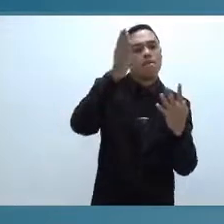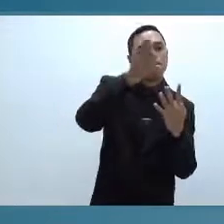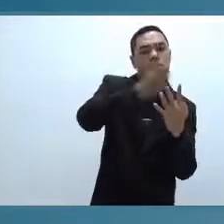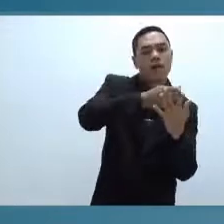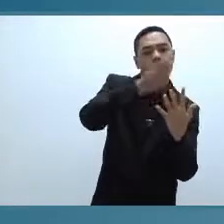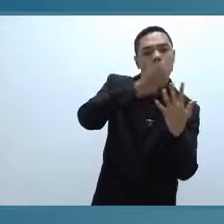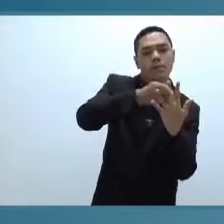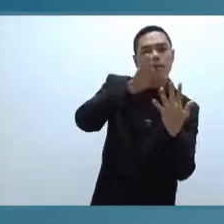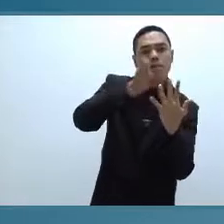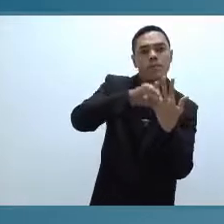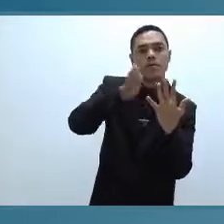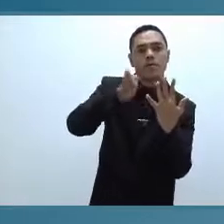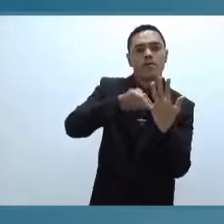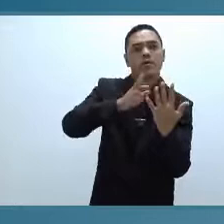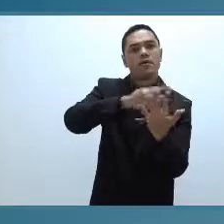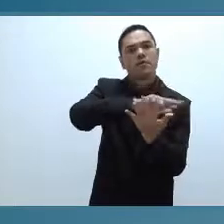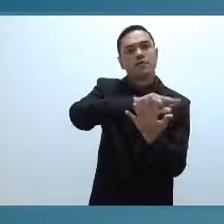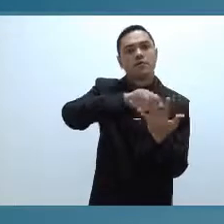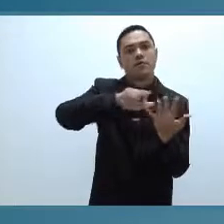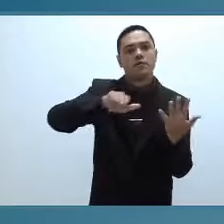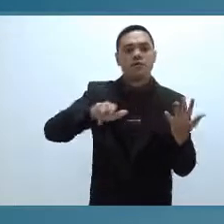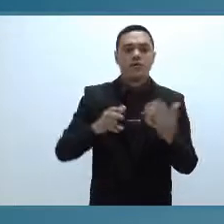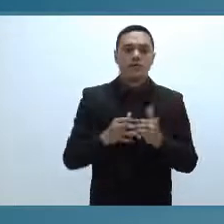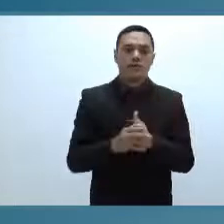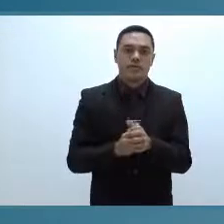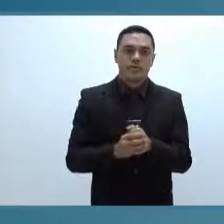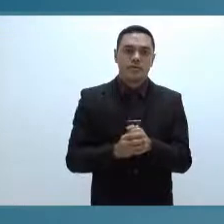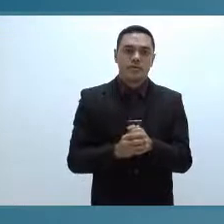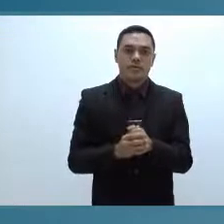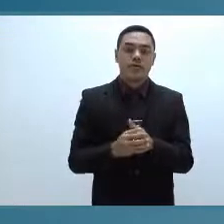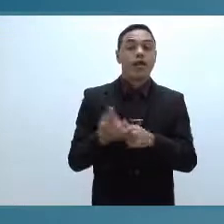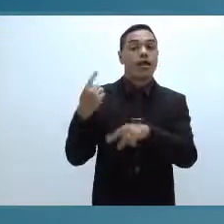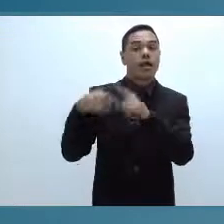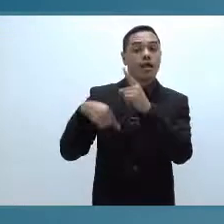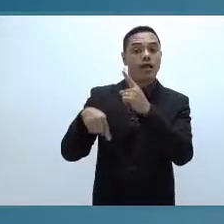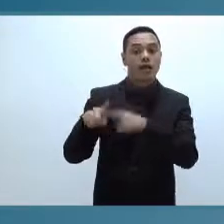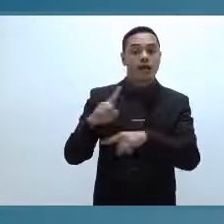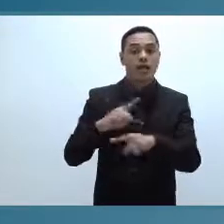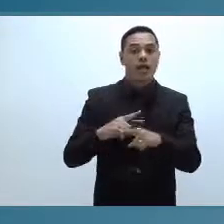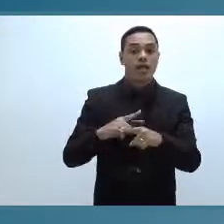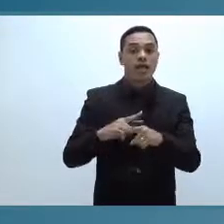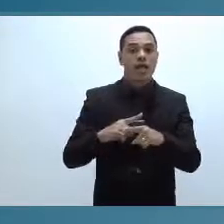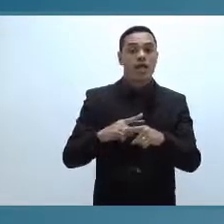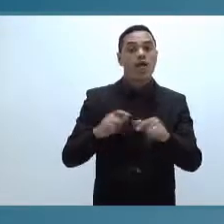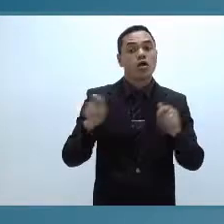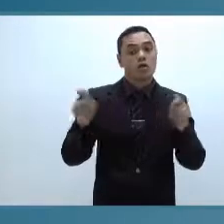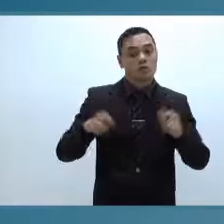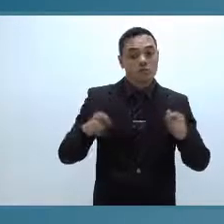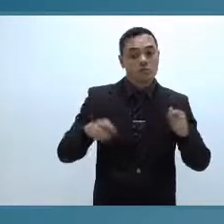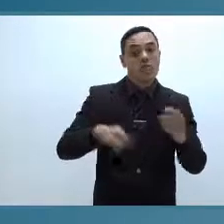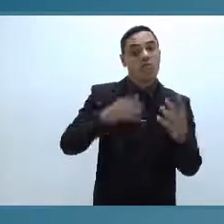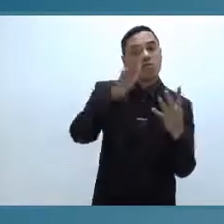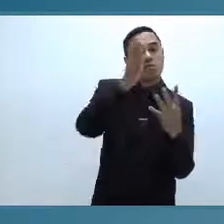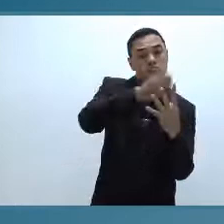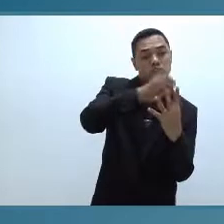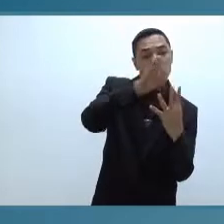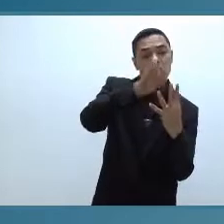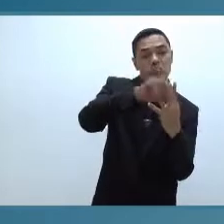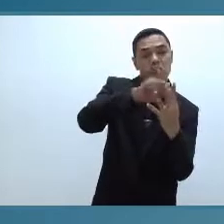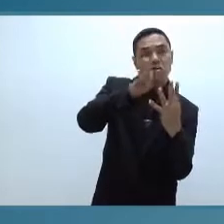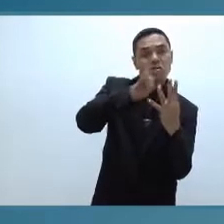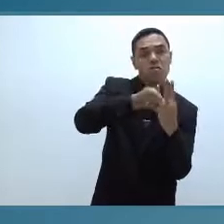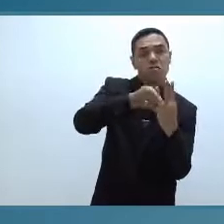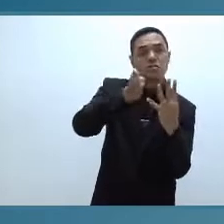referidos débitos, anteriormente disponível em até 4 parcelas, para,